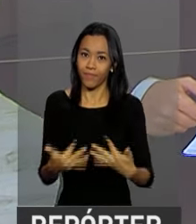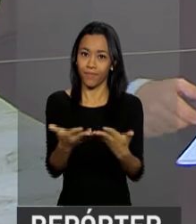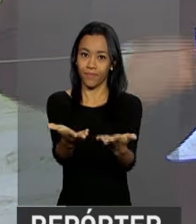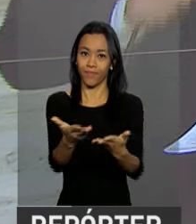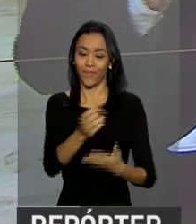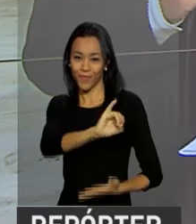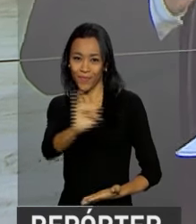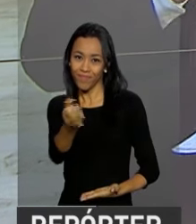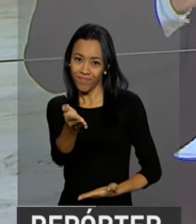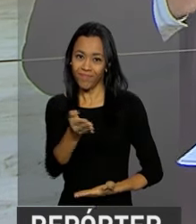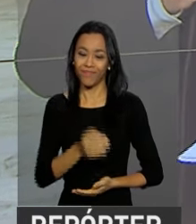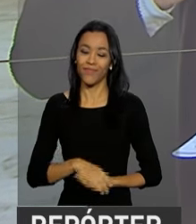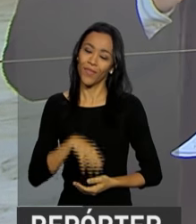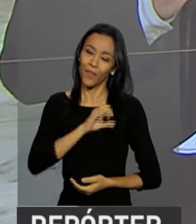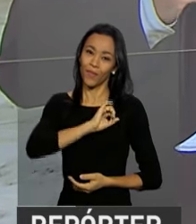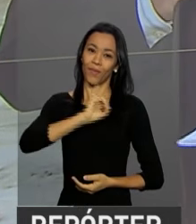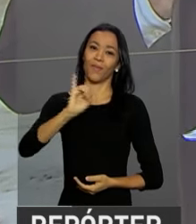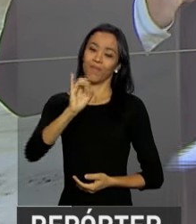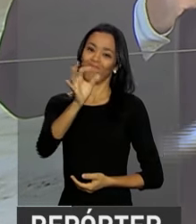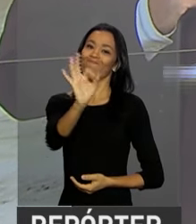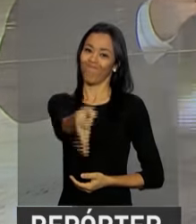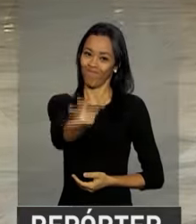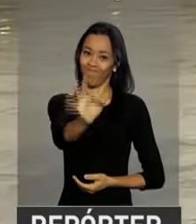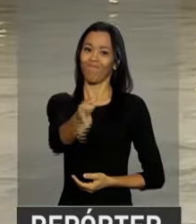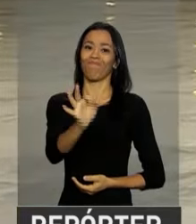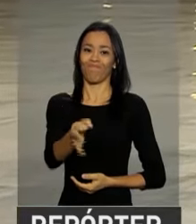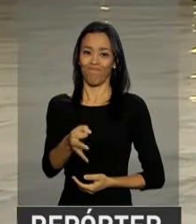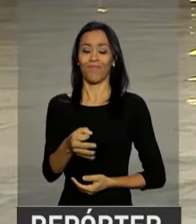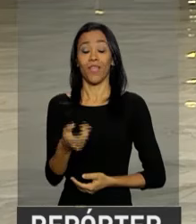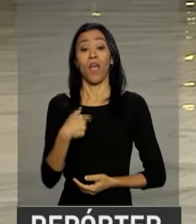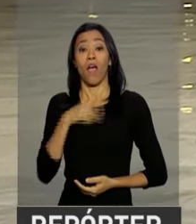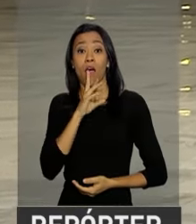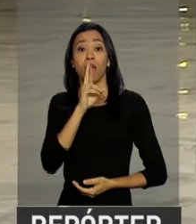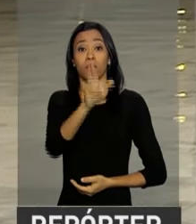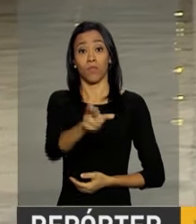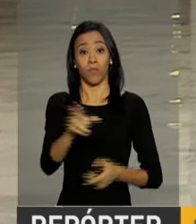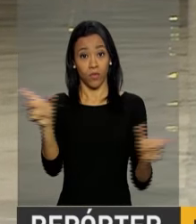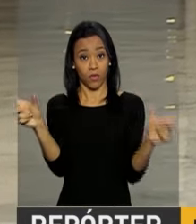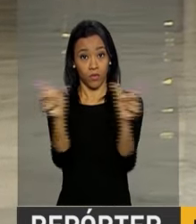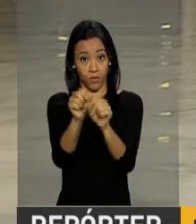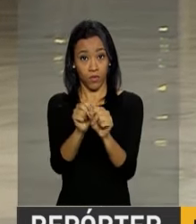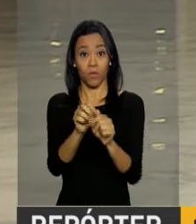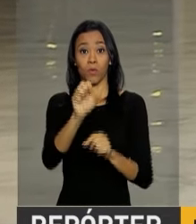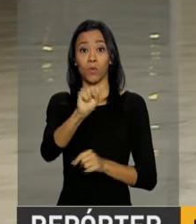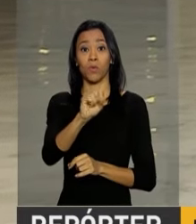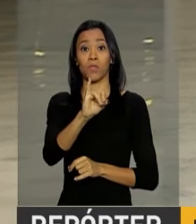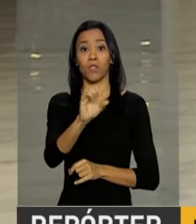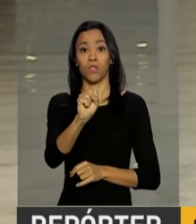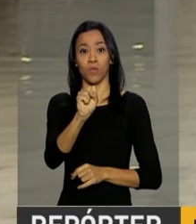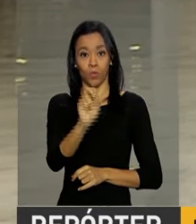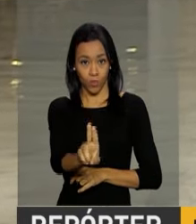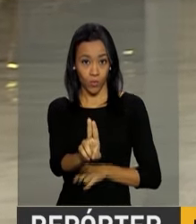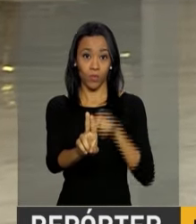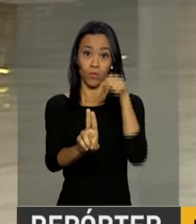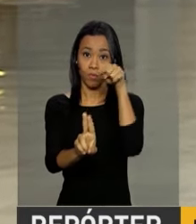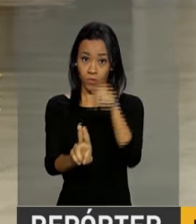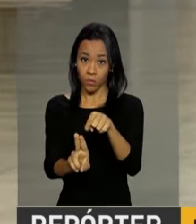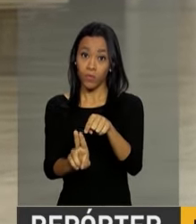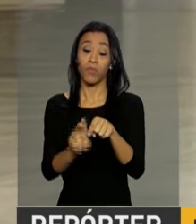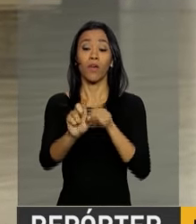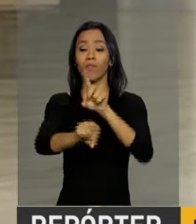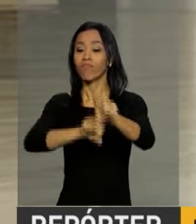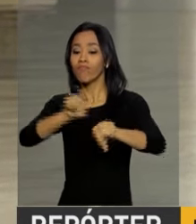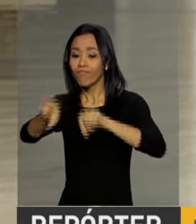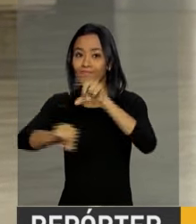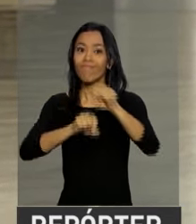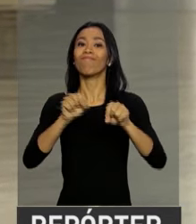Pedro. Oi, Daniela, exatamente. Olha, os resultados aí da segunda edição de 2016 do SISU, o Sistema de Seleção Unificada